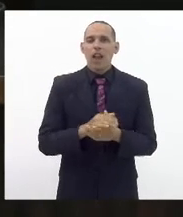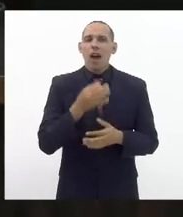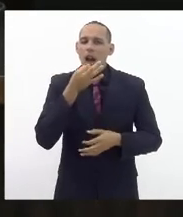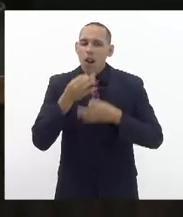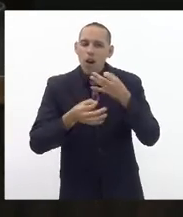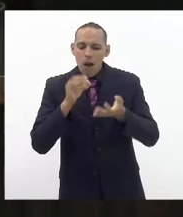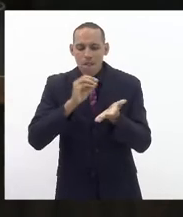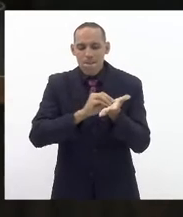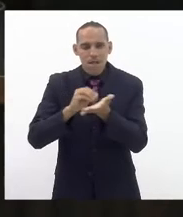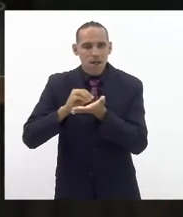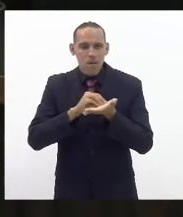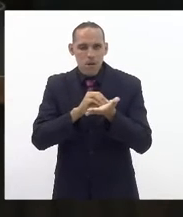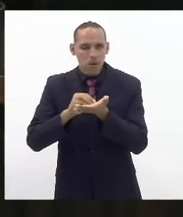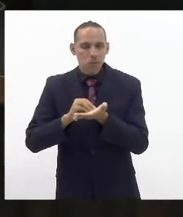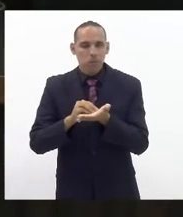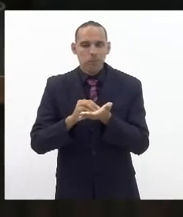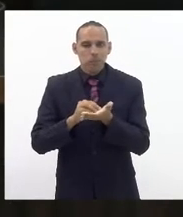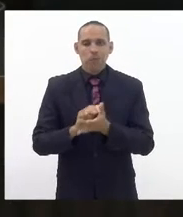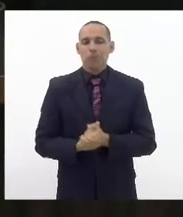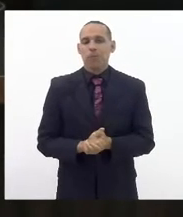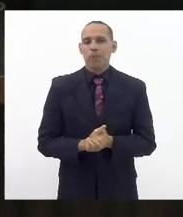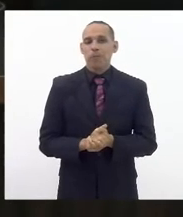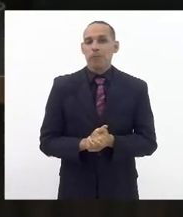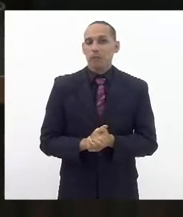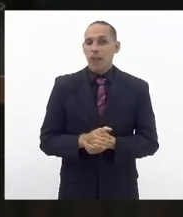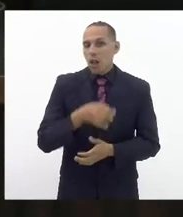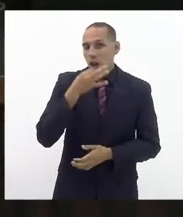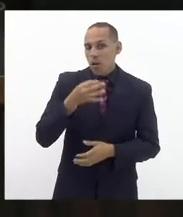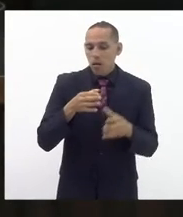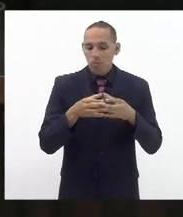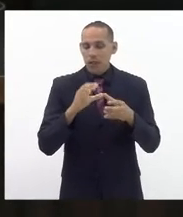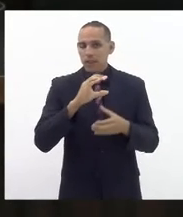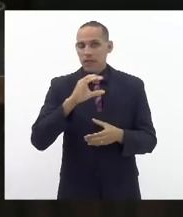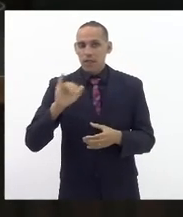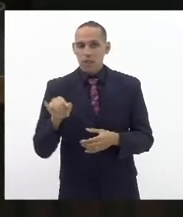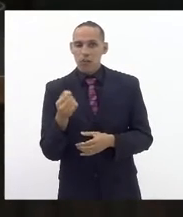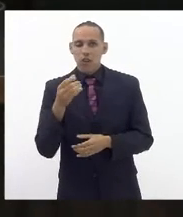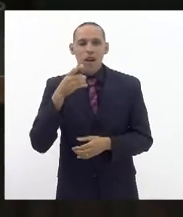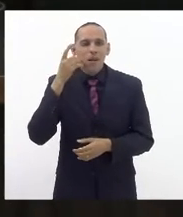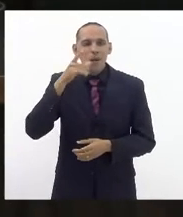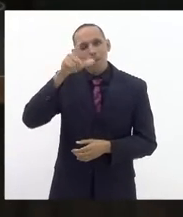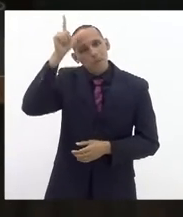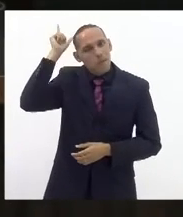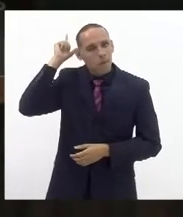Municipais e Desenvolvimentos Regionais. Para emitir parecer pela Constituição e Justiça, deputado Luiz Paulo.